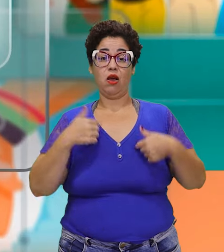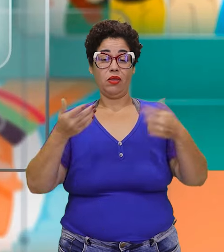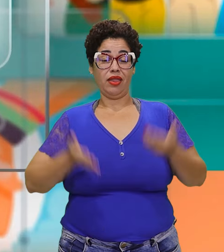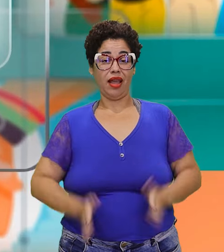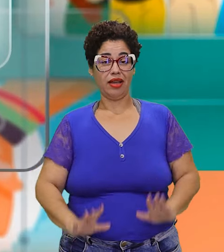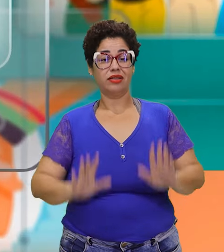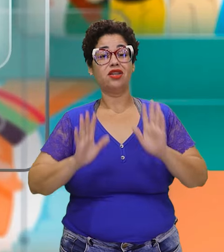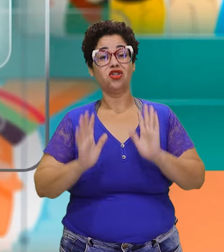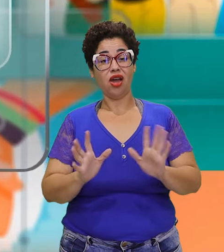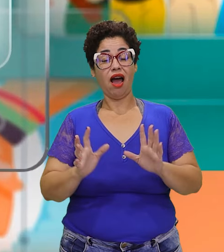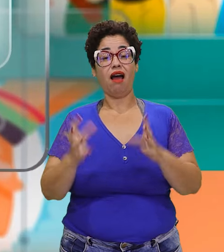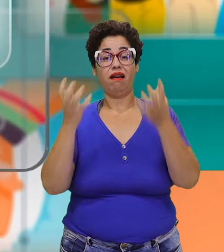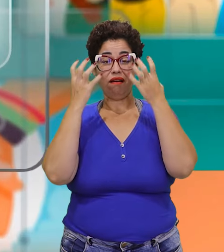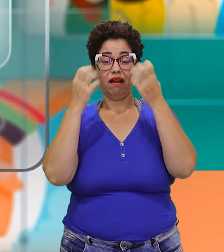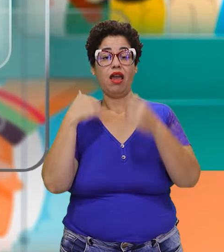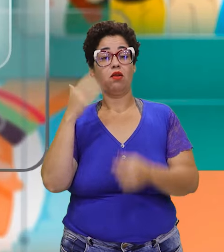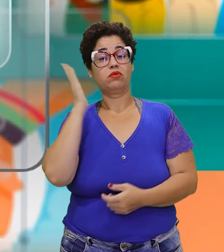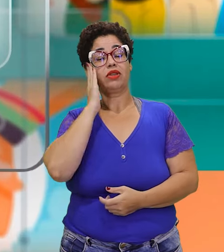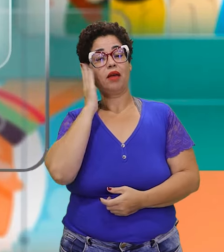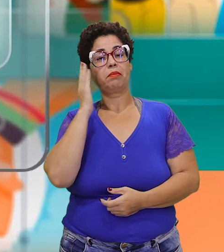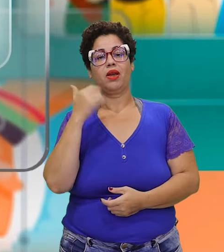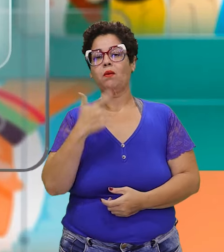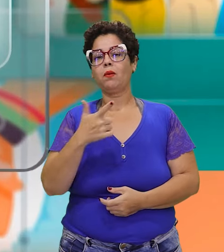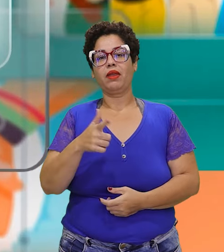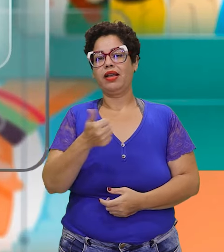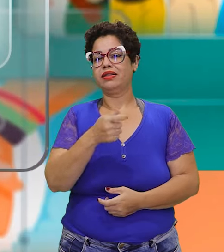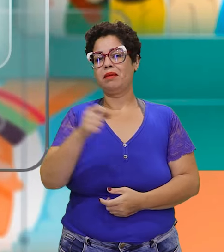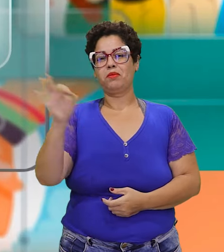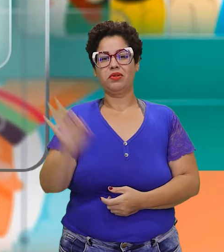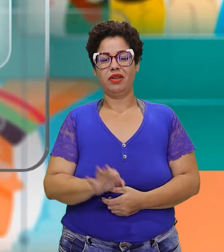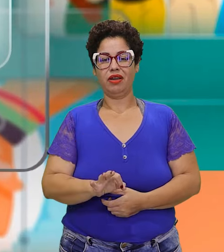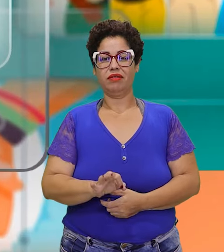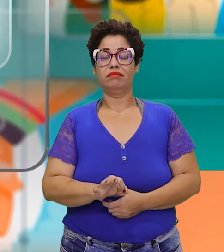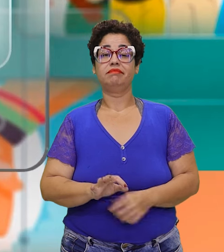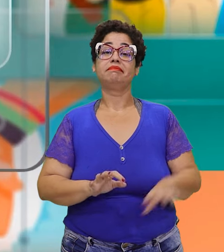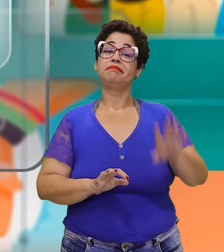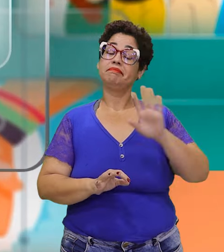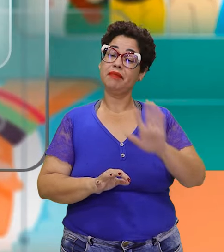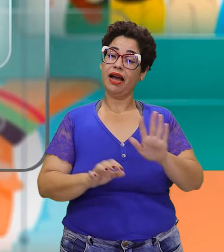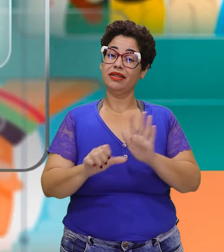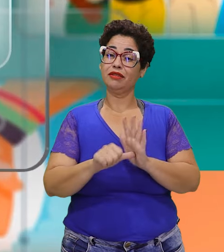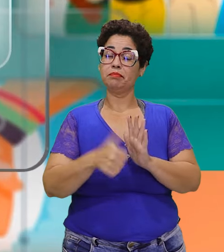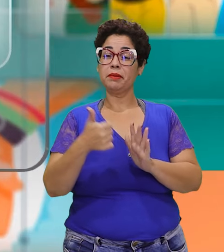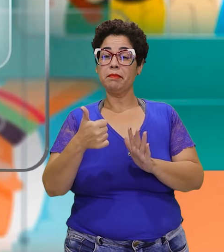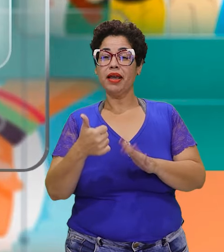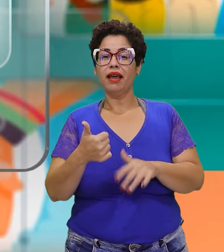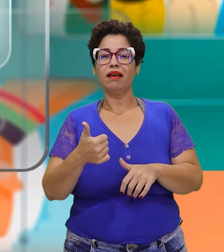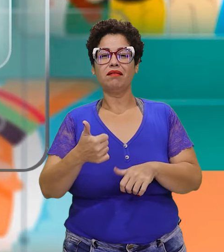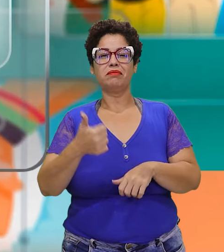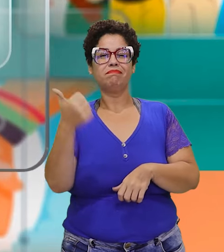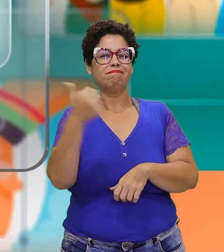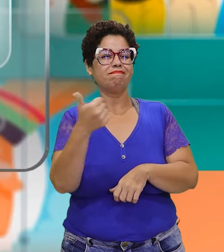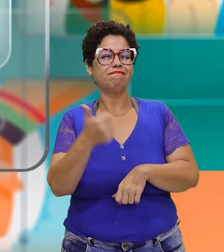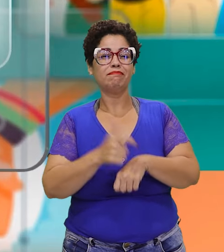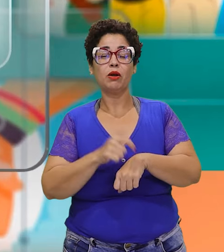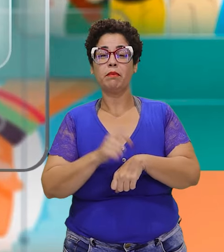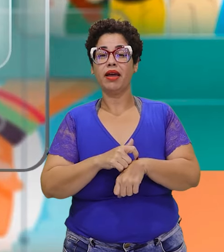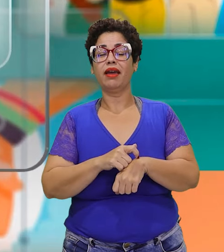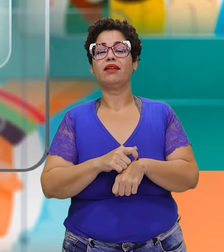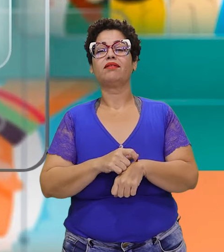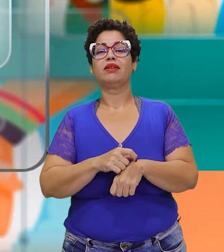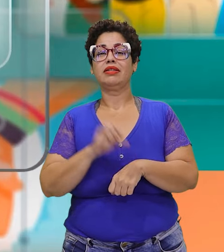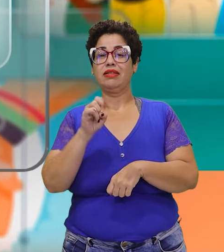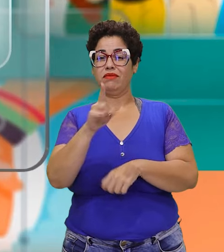comentei, eu nasci com glaucoma, sempre soube que eu nunca teria uma visão completa. Mas eu acho que, em primeiro momento,